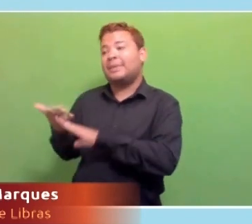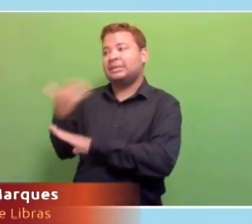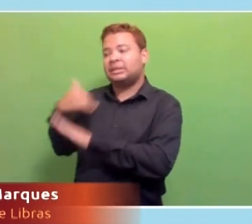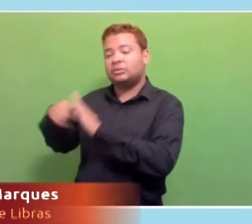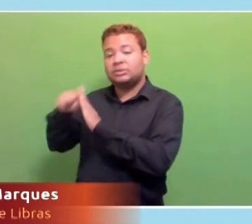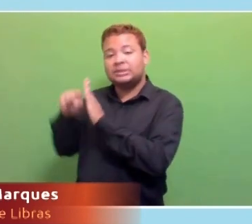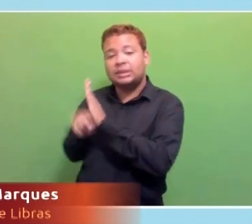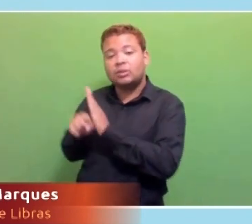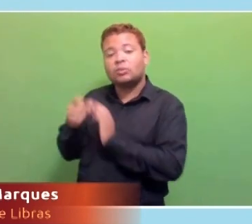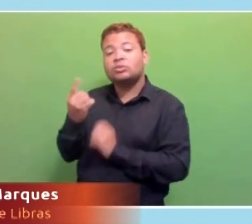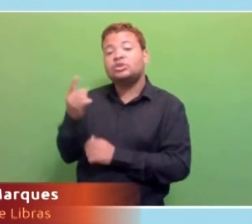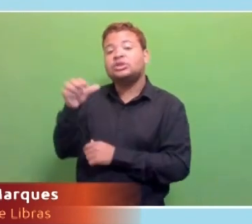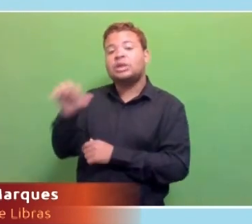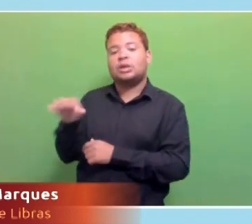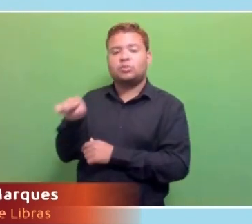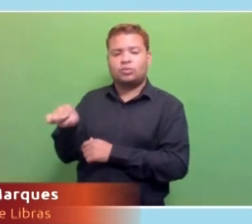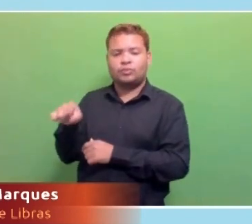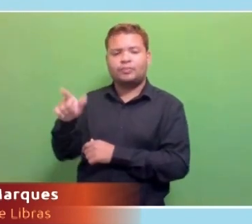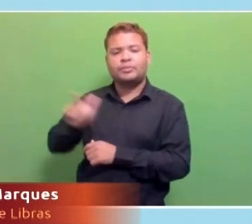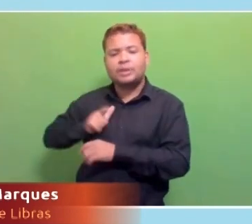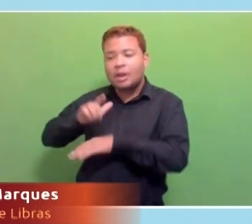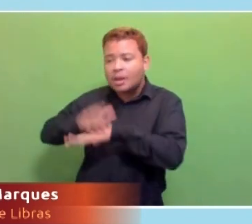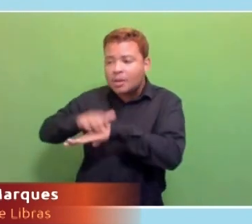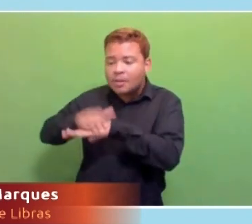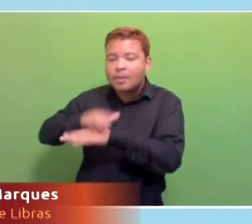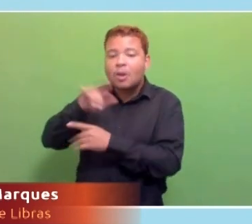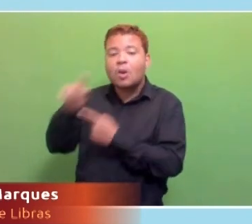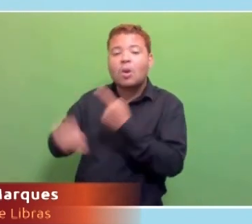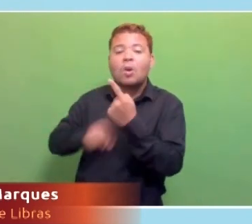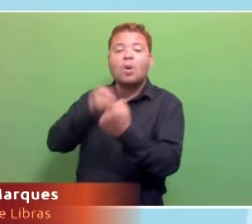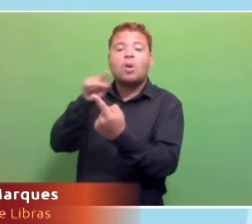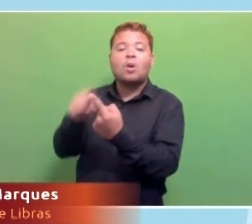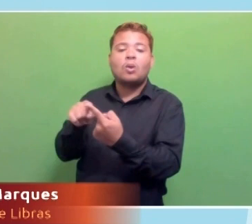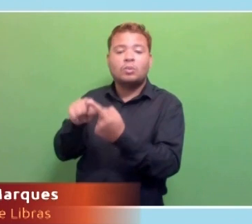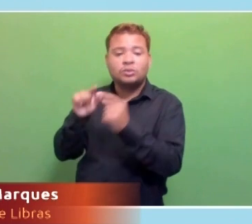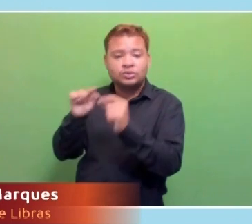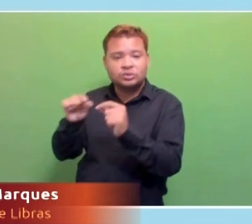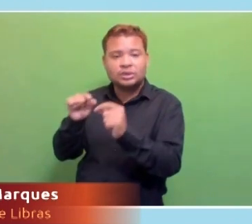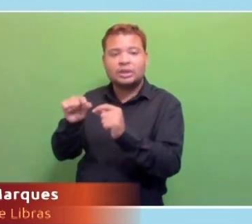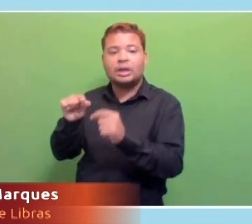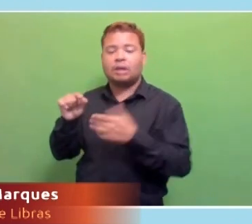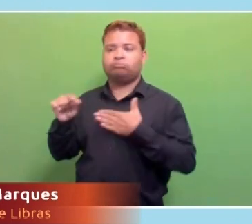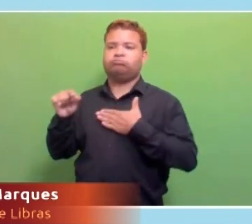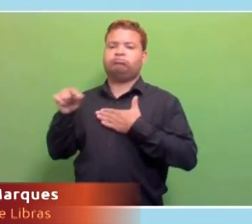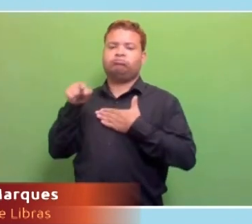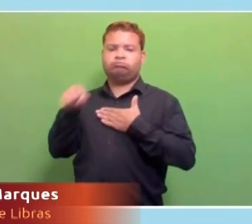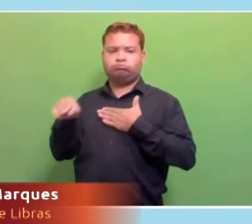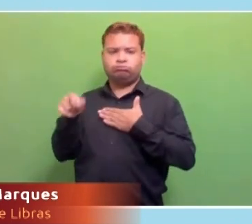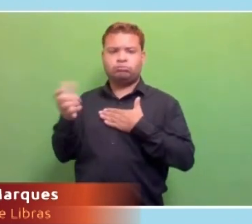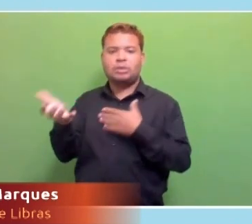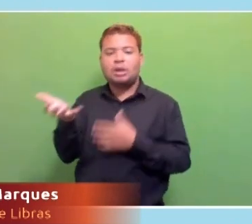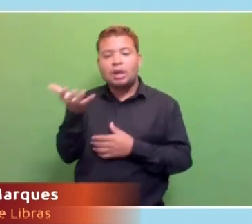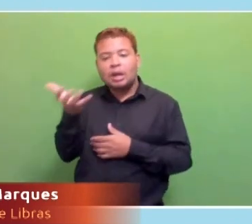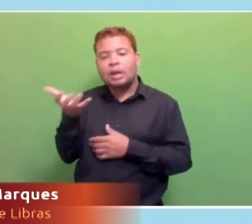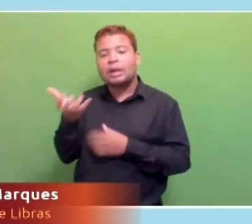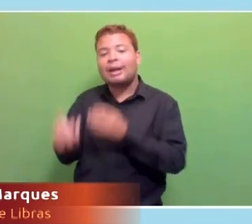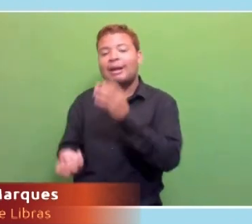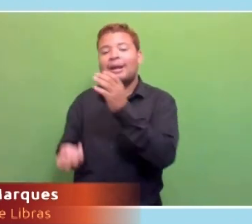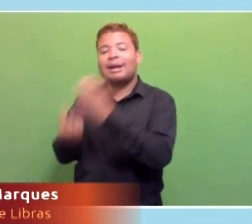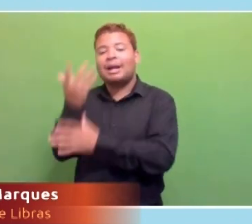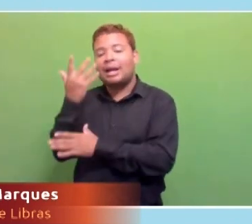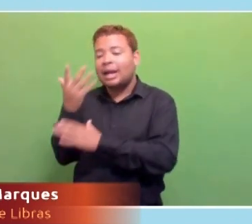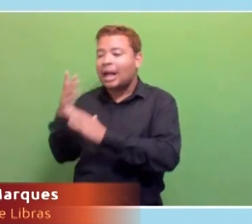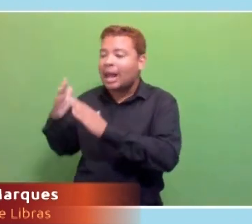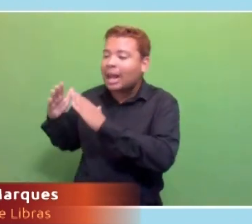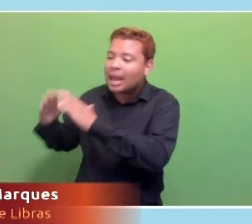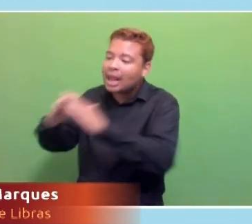e que tinha como intento, assim como outros movimentos nacionalistas, a criação de um lar para as populações